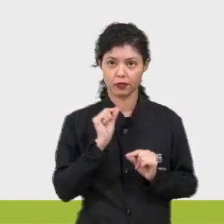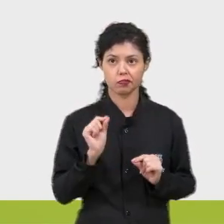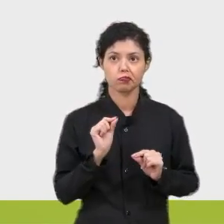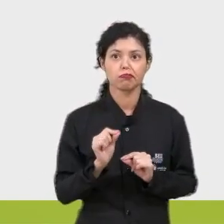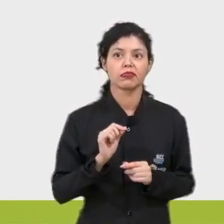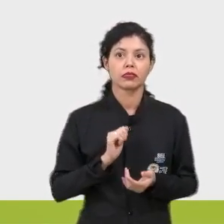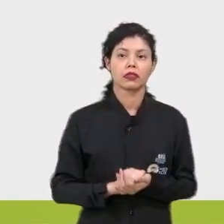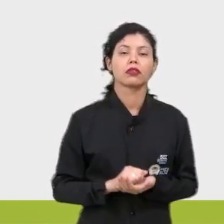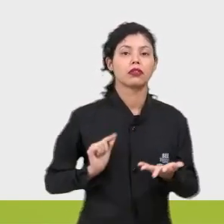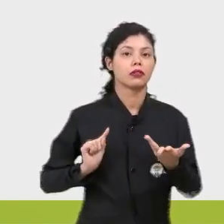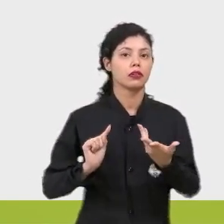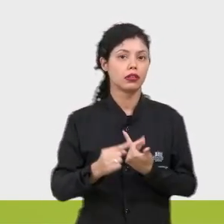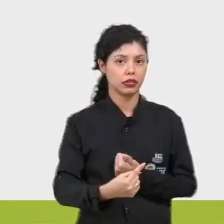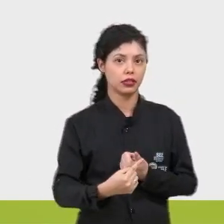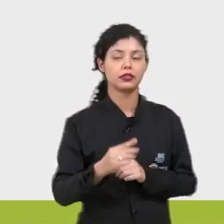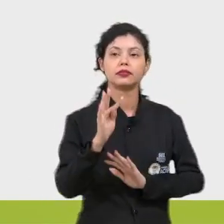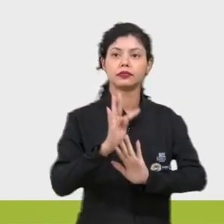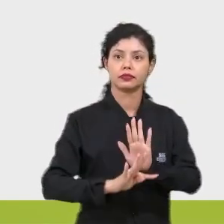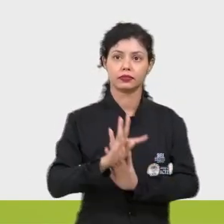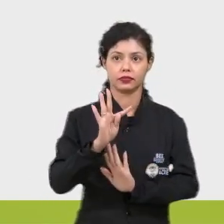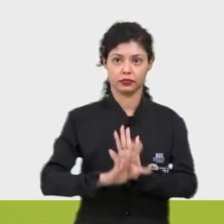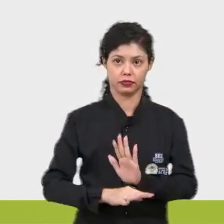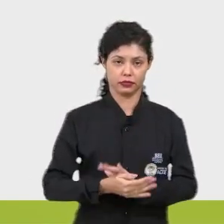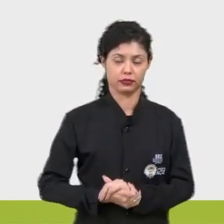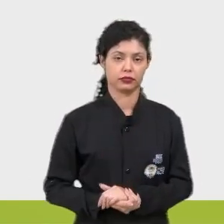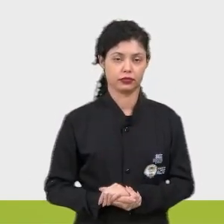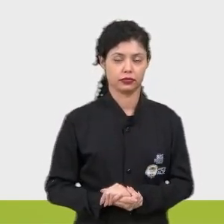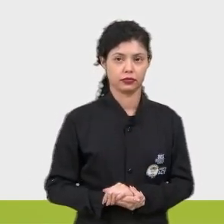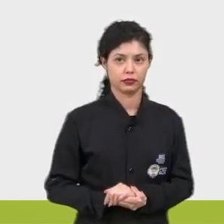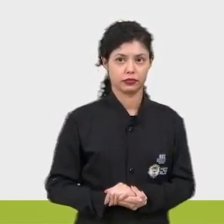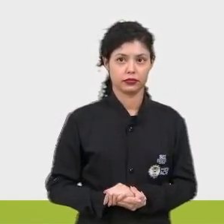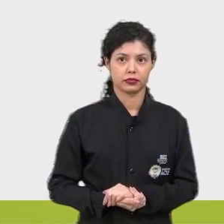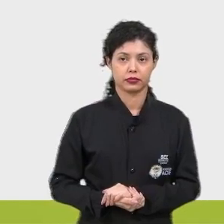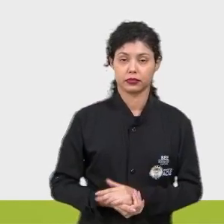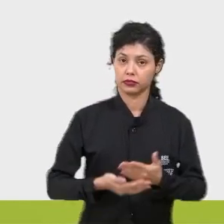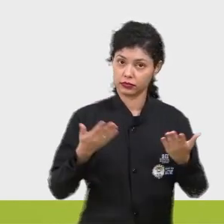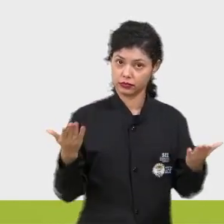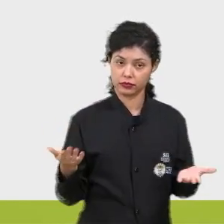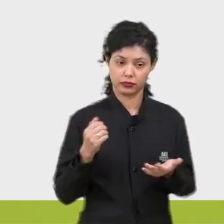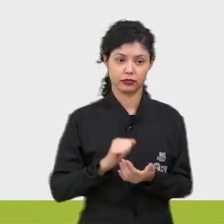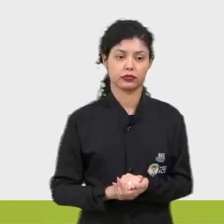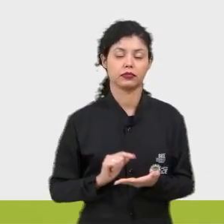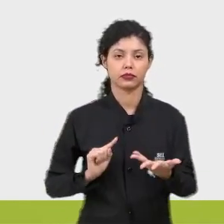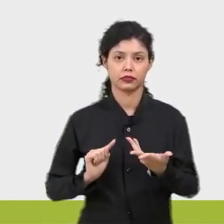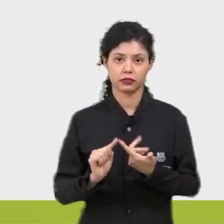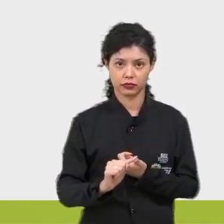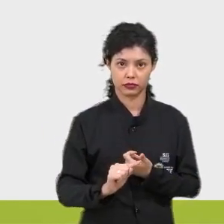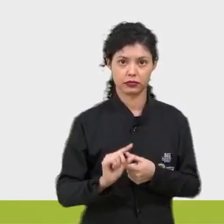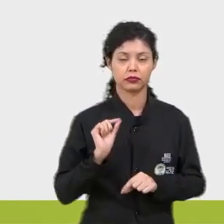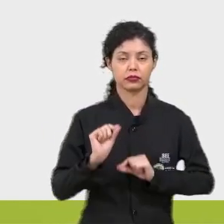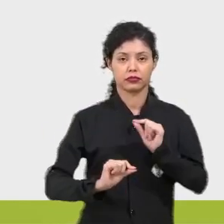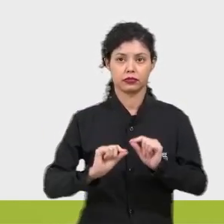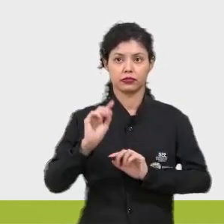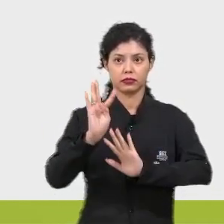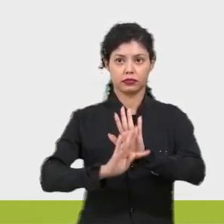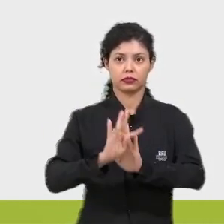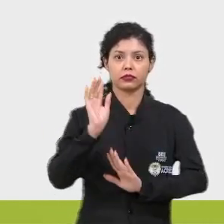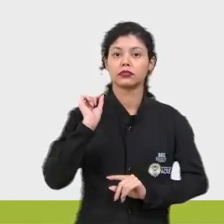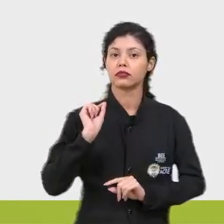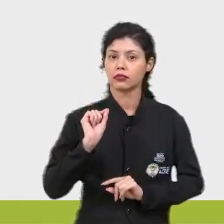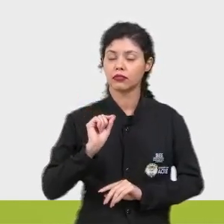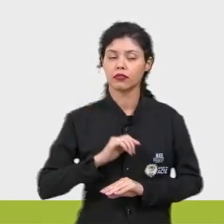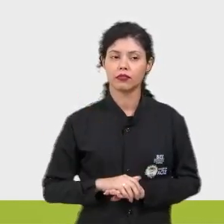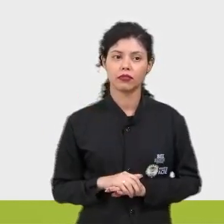seriam essas tipologias ou os tipos textuais. Portanto, os tipos, a tipologia textual,